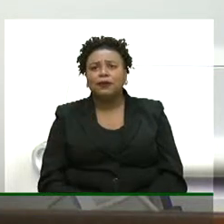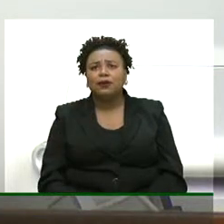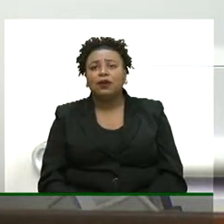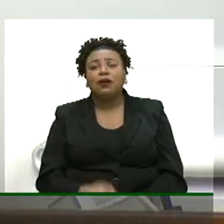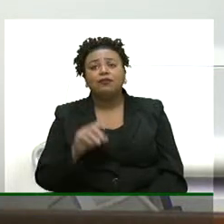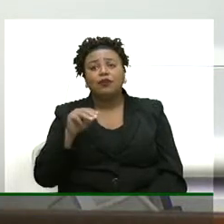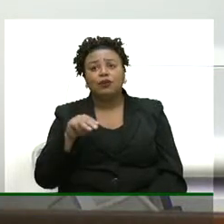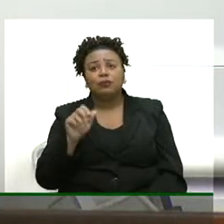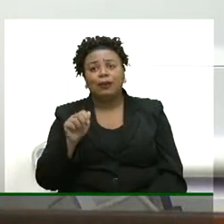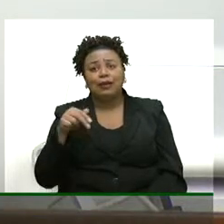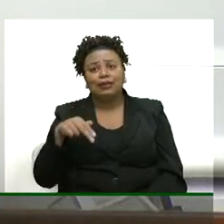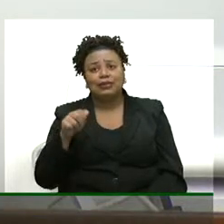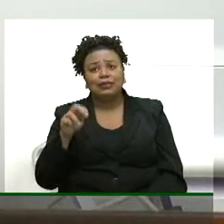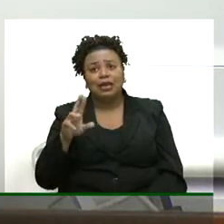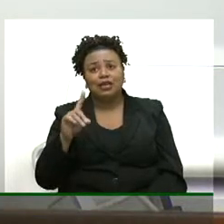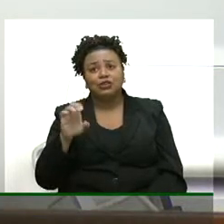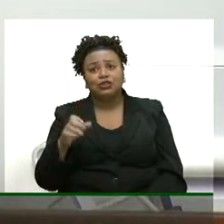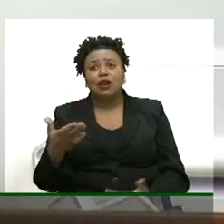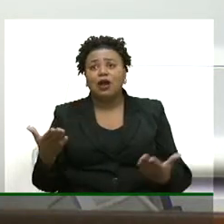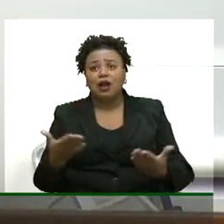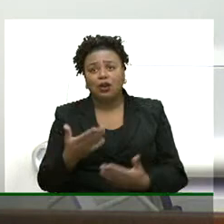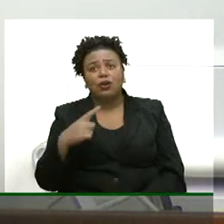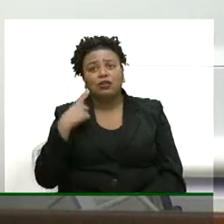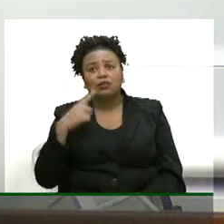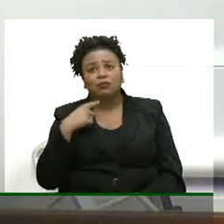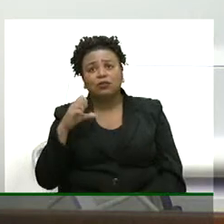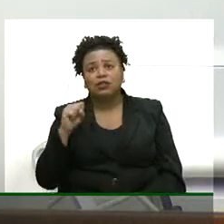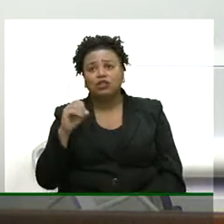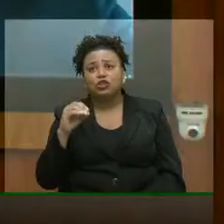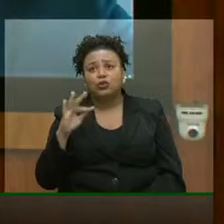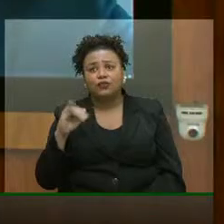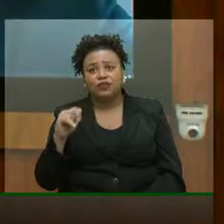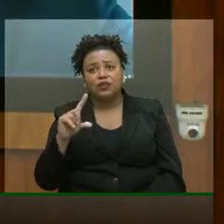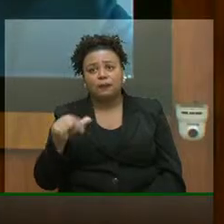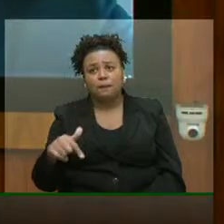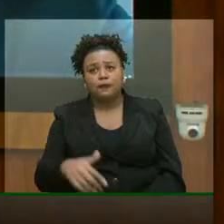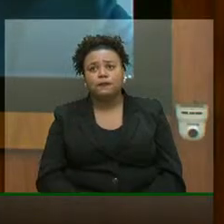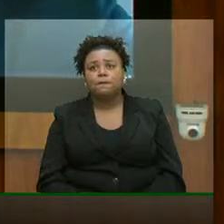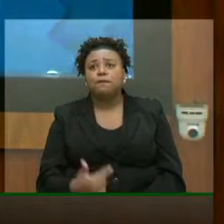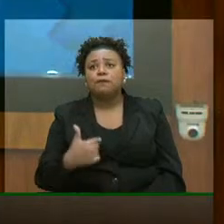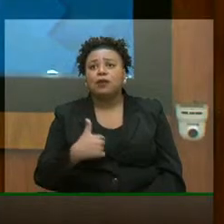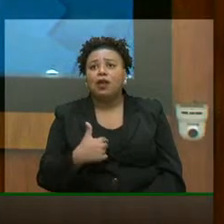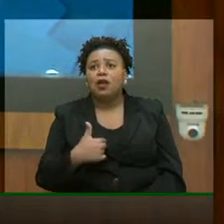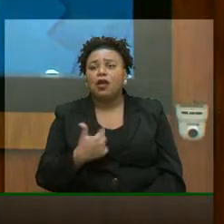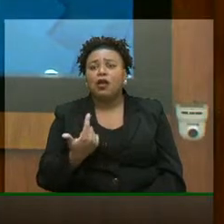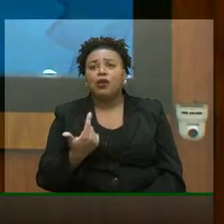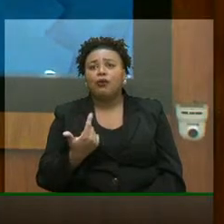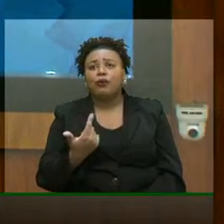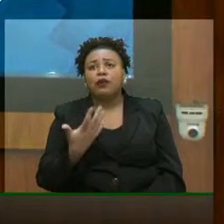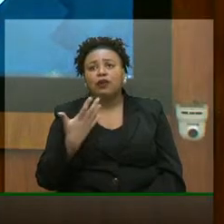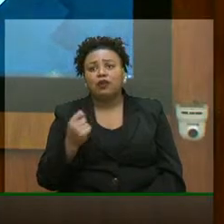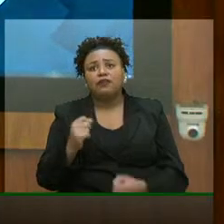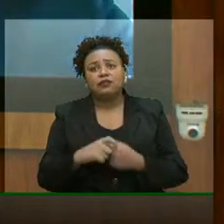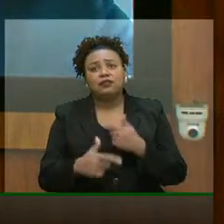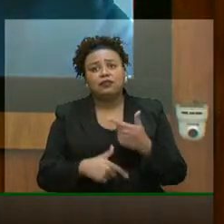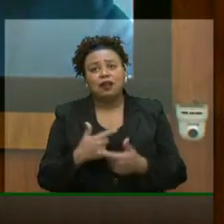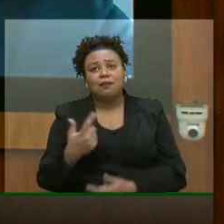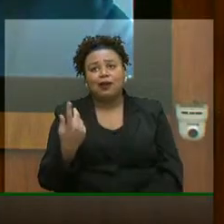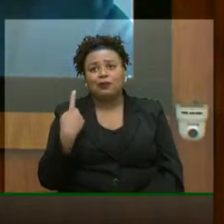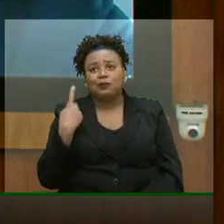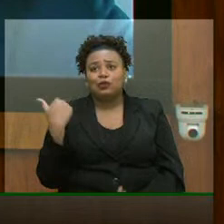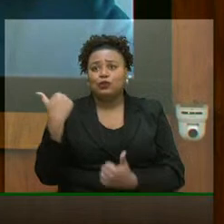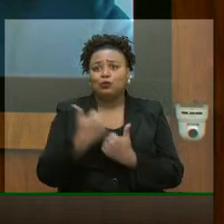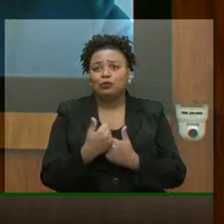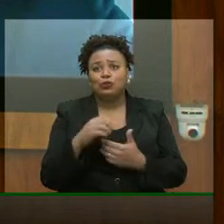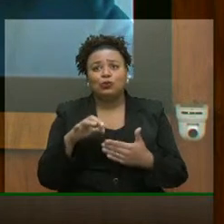foi o Mainardi, já passou, e agora a deputada Sofia Cavedon na sequência. Eu estava para cumprir essa tarefa aí para a nossa bancada,